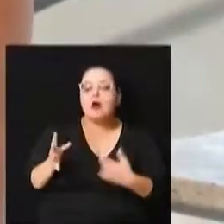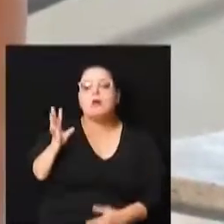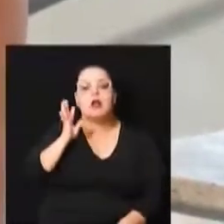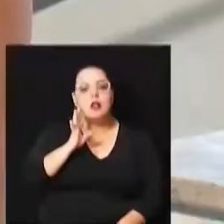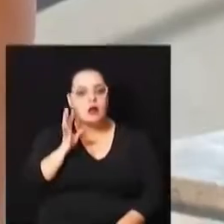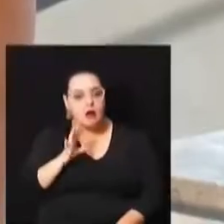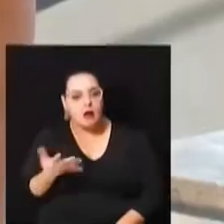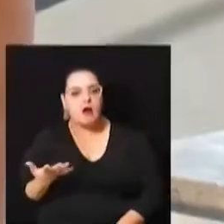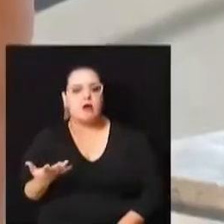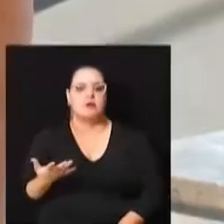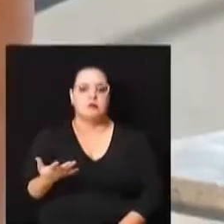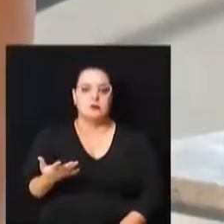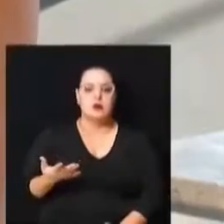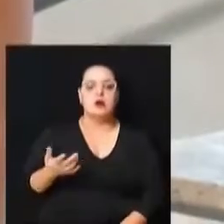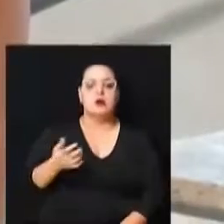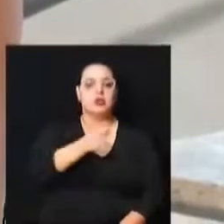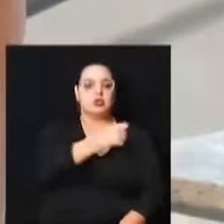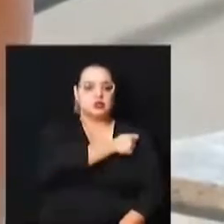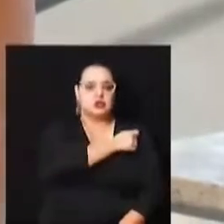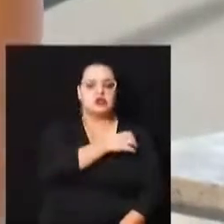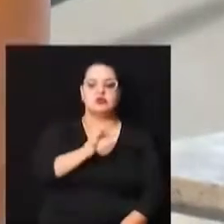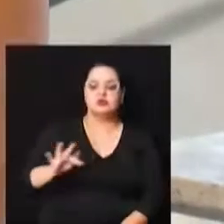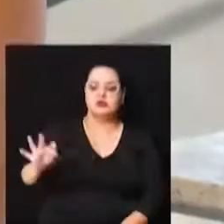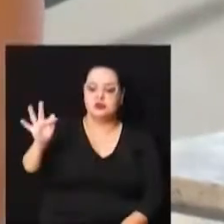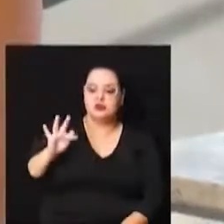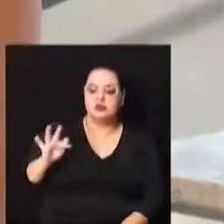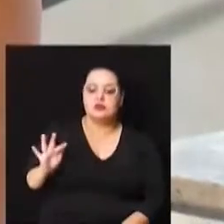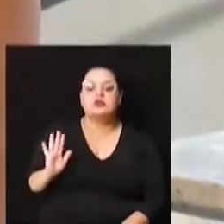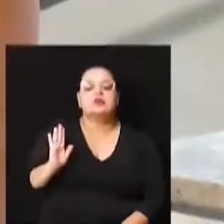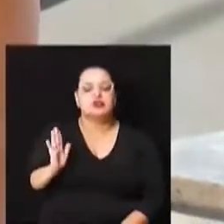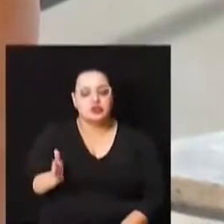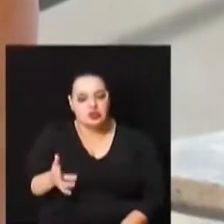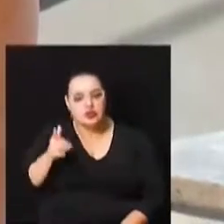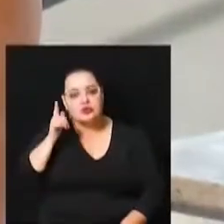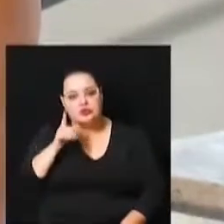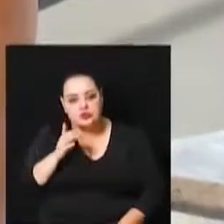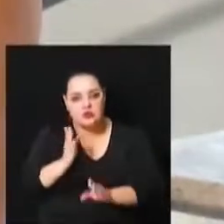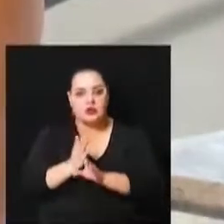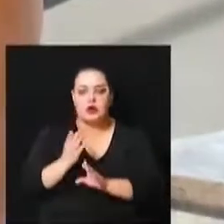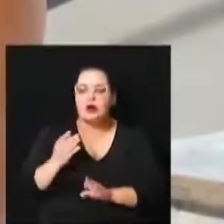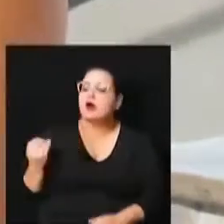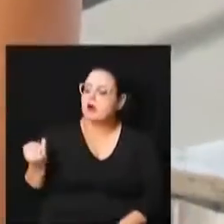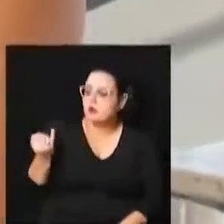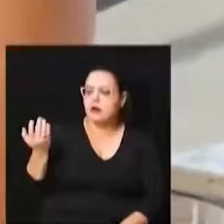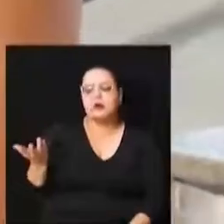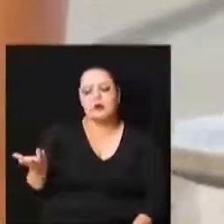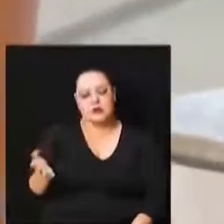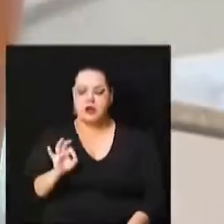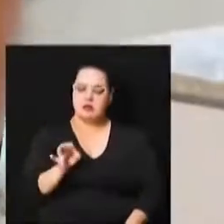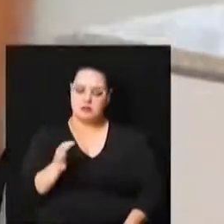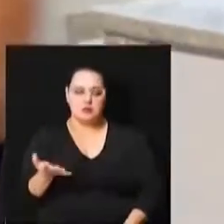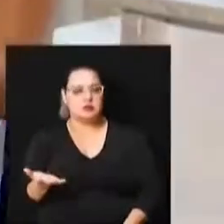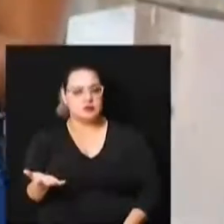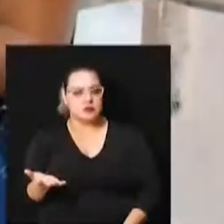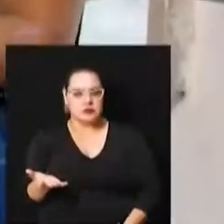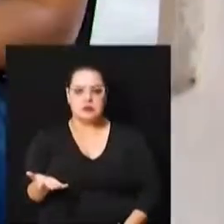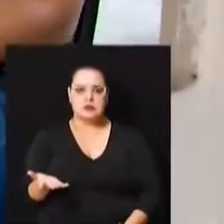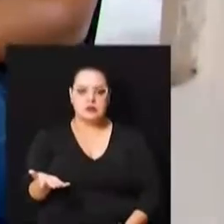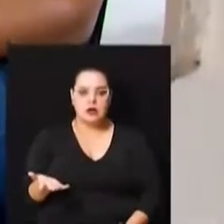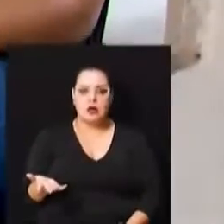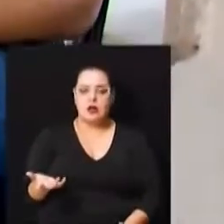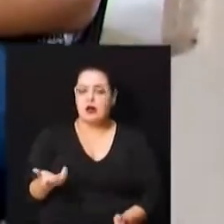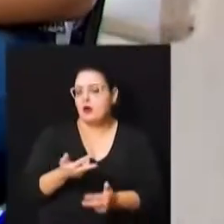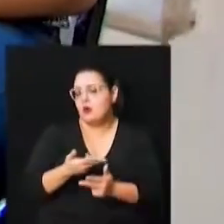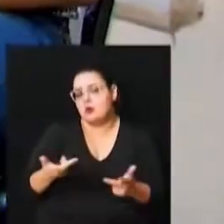bem legal, alguns alunos da faculdade que eu já consegui encontrar também. É importante, né? Com Porque, certeza. assim,